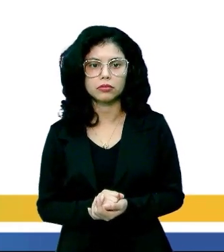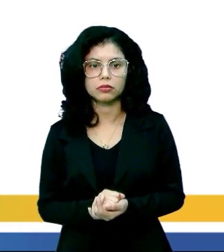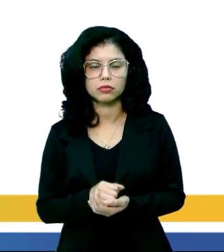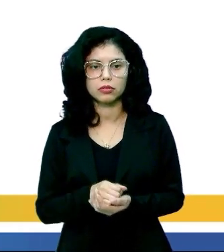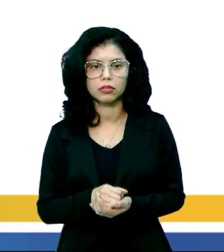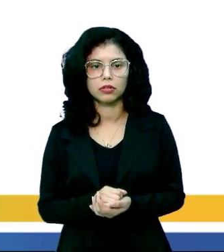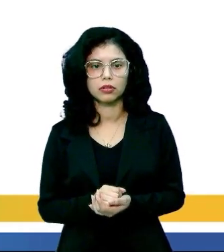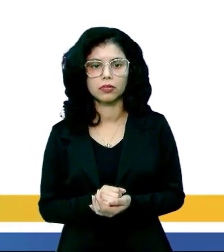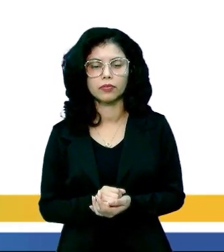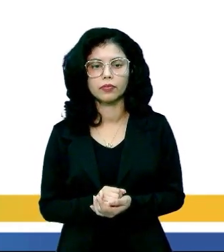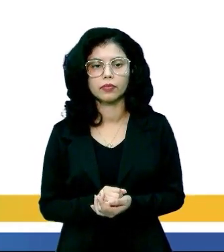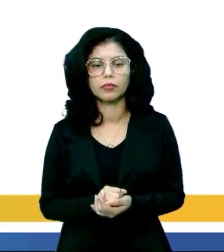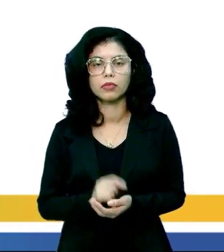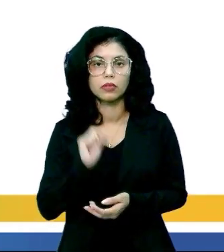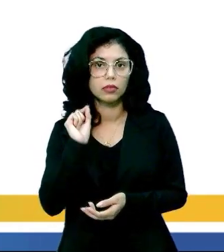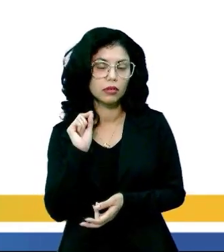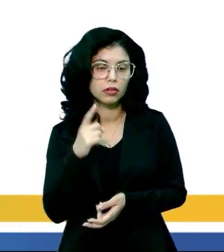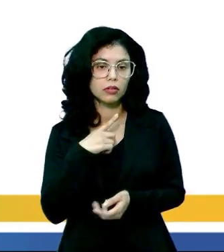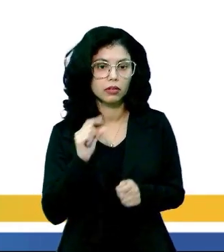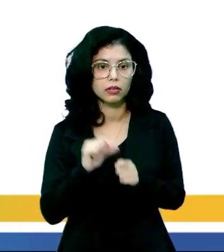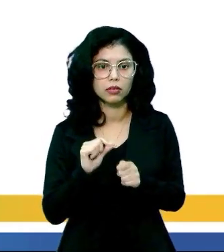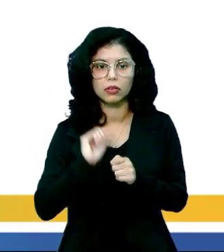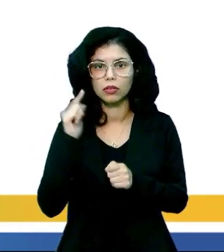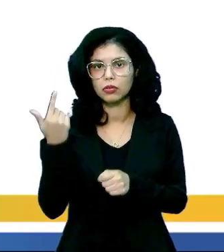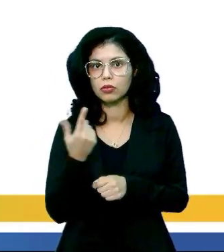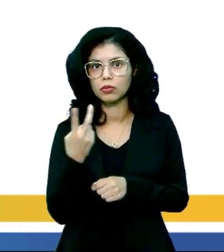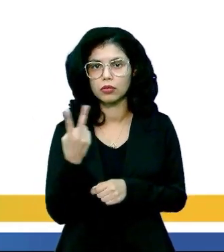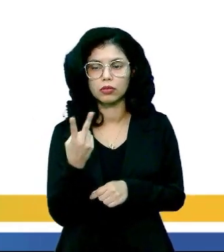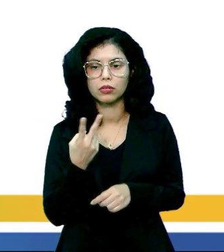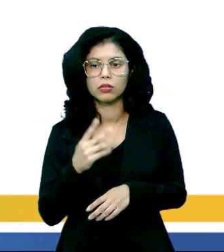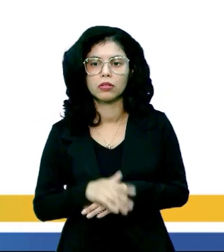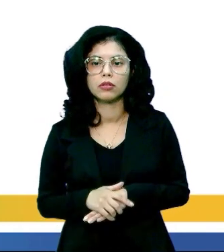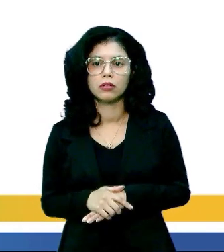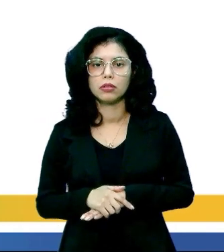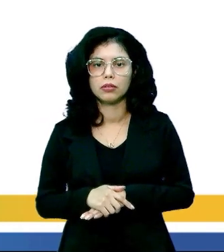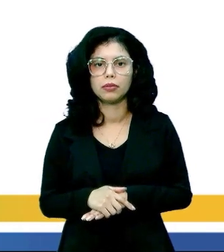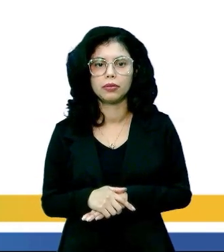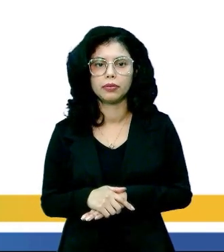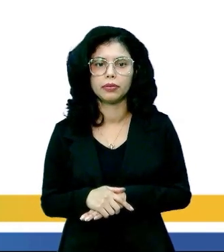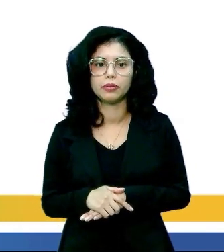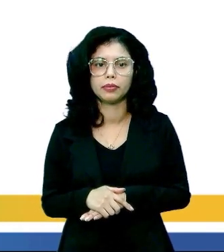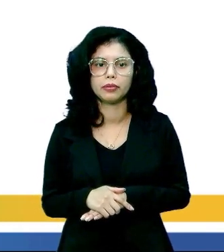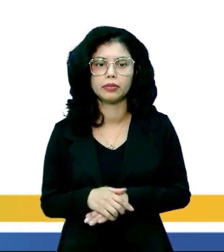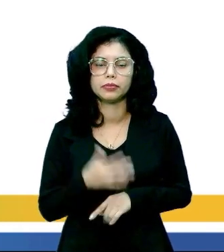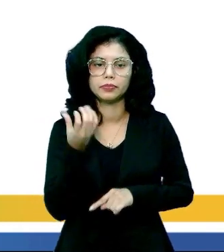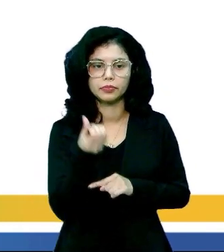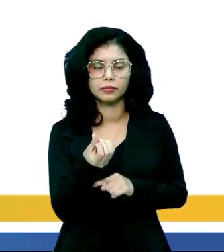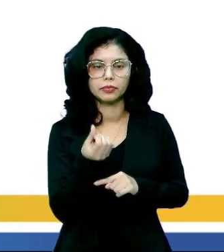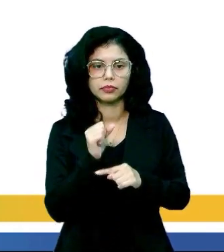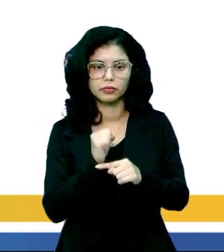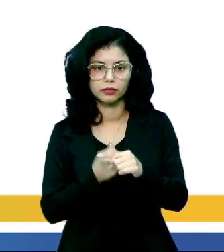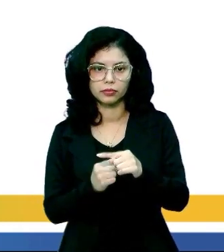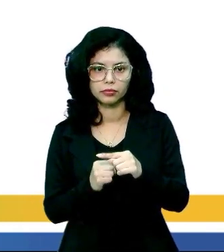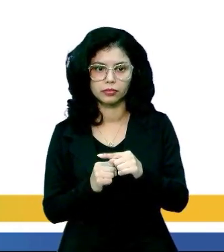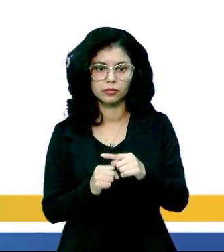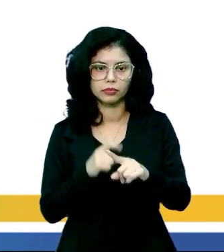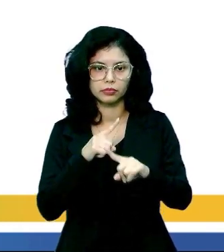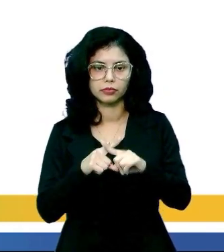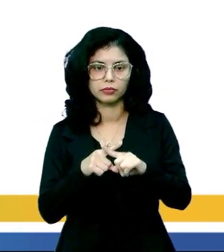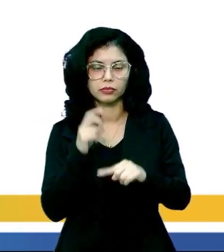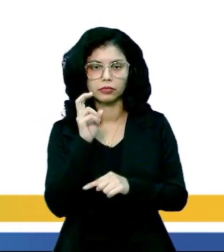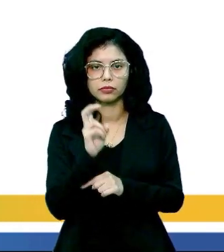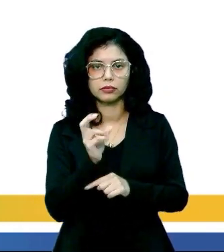200 sobre x. E o que é que nós vamos fazer com os outros dois? Tá? Que vai ser igual 6 sobre